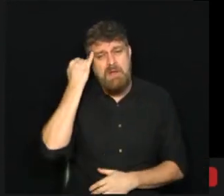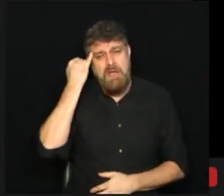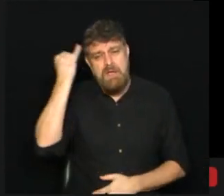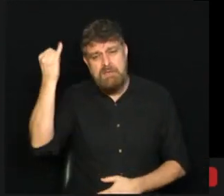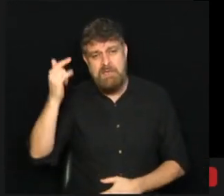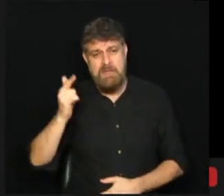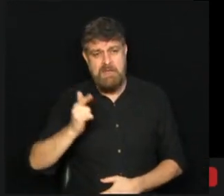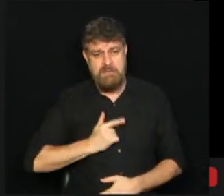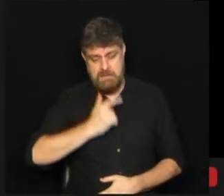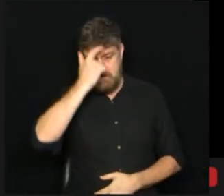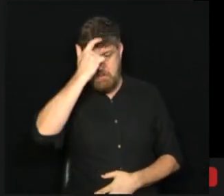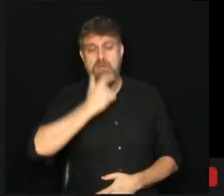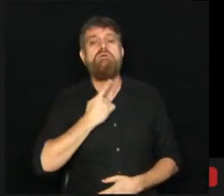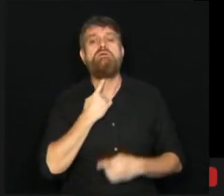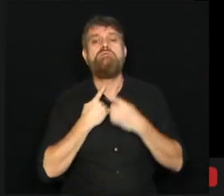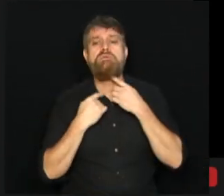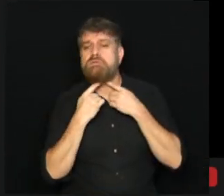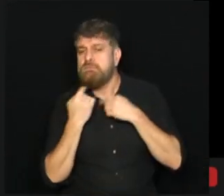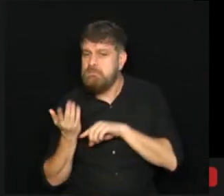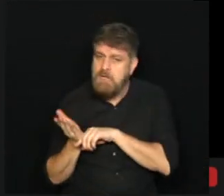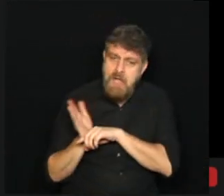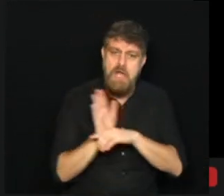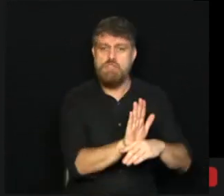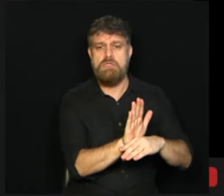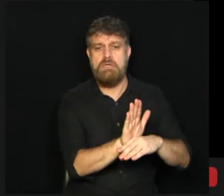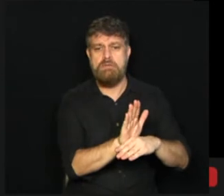à disposição de vocês, sabe?